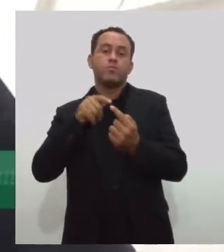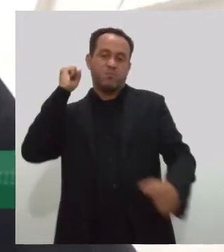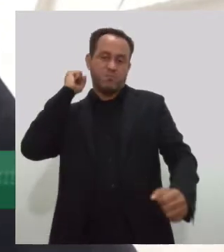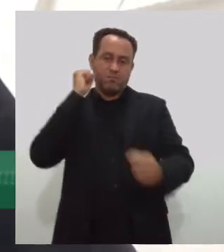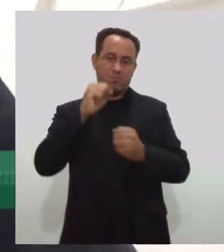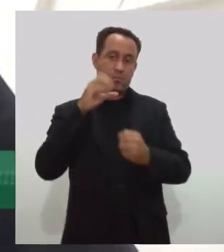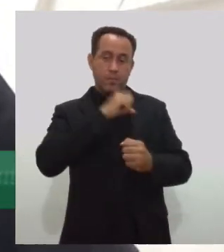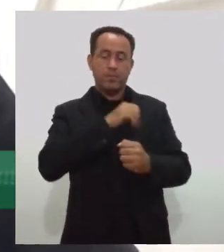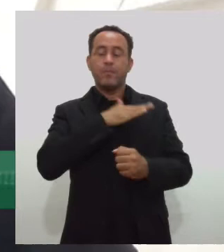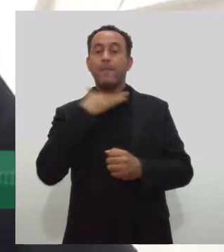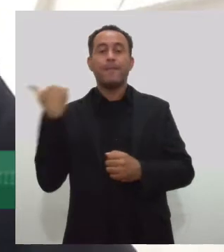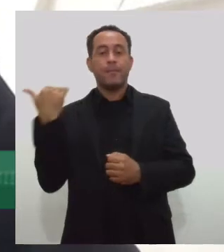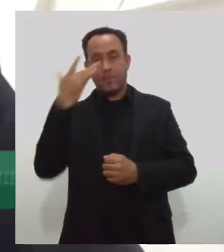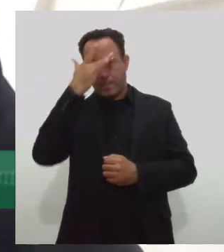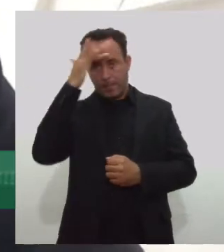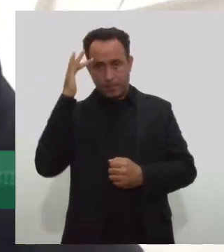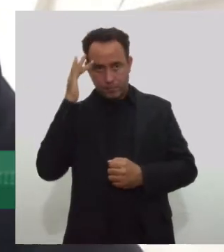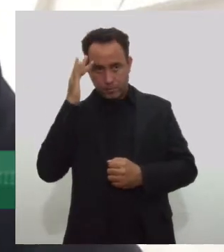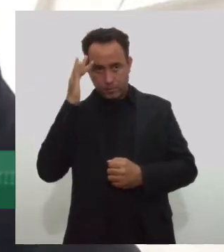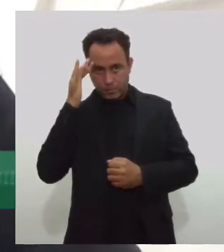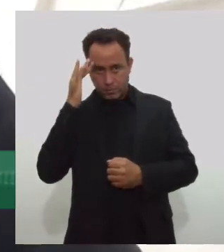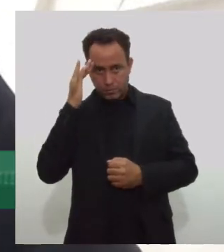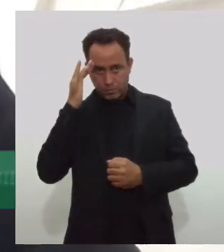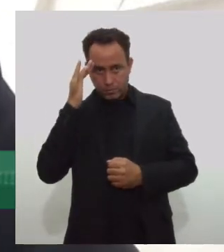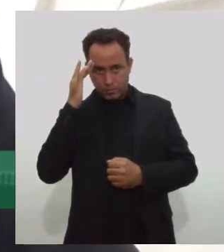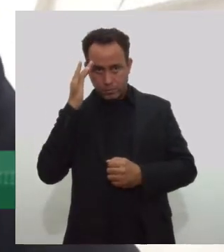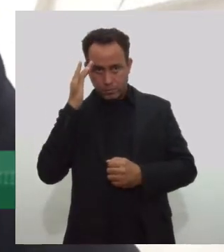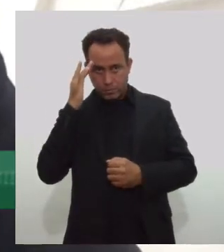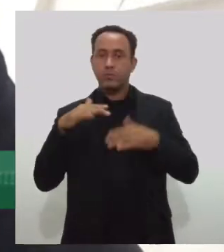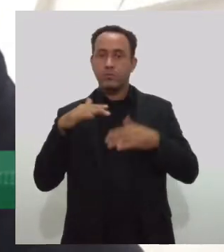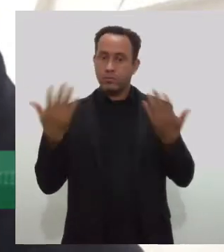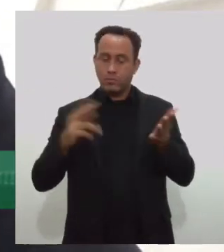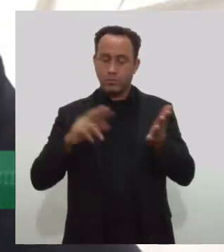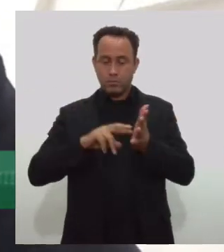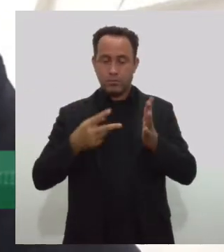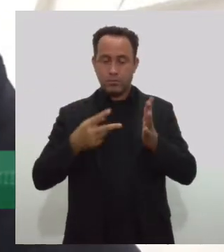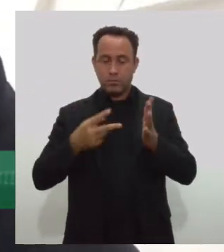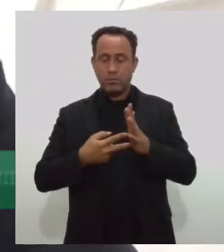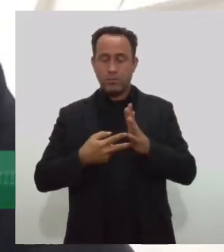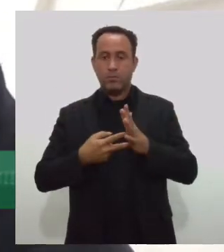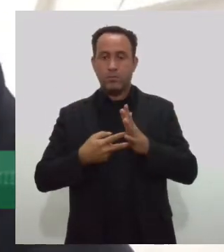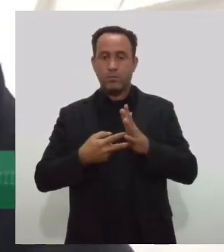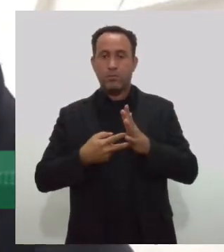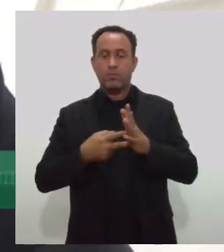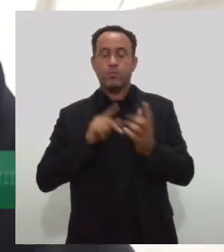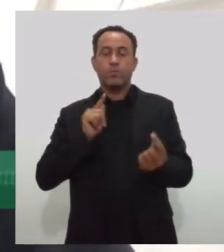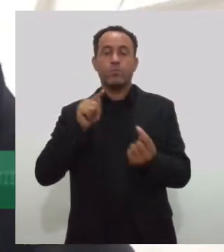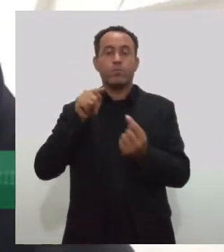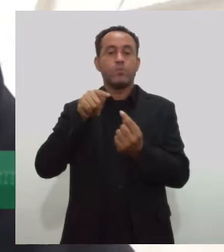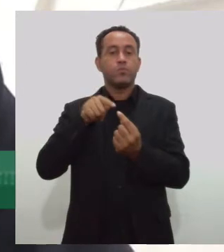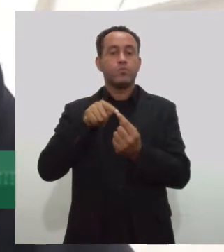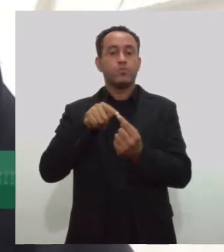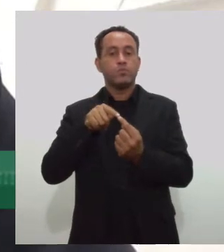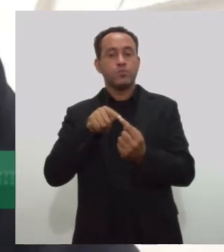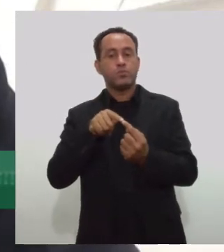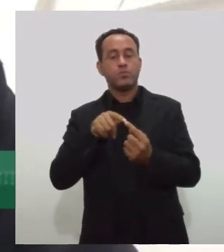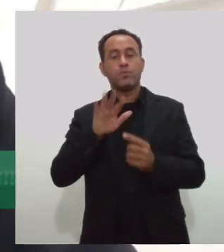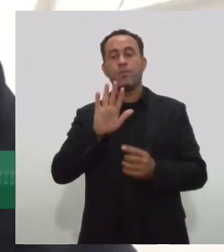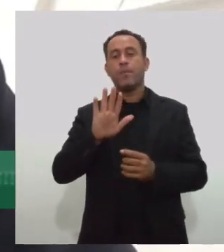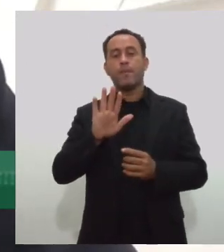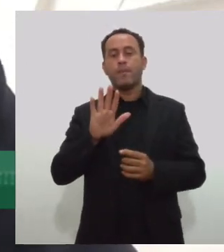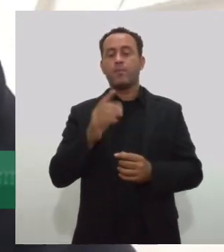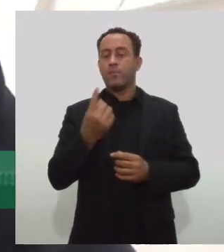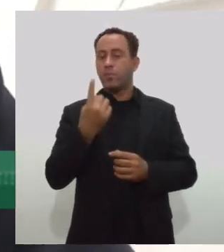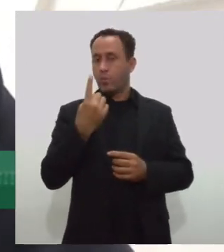causar a morte daquela pessoa. Dolo é sinônimo de intenção. Mas essa não é a única forma de homicídio que